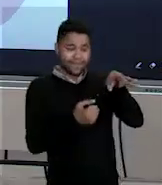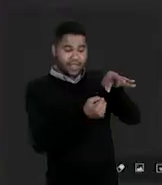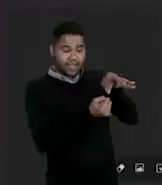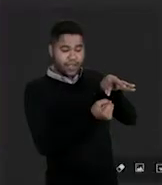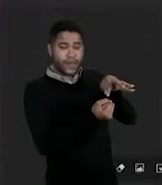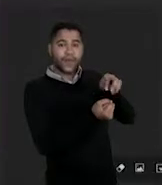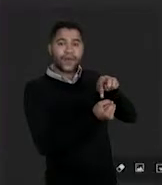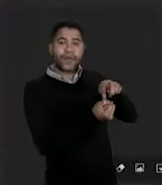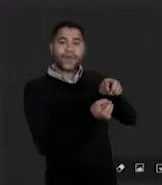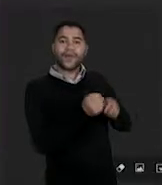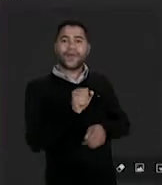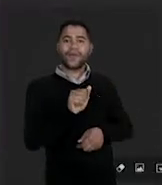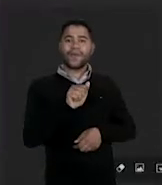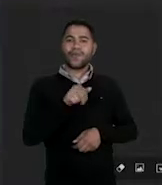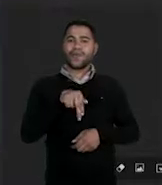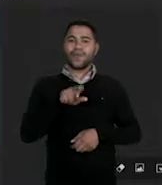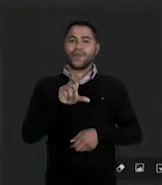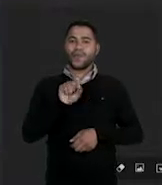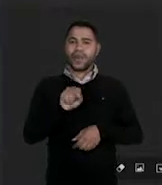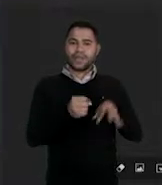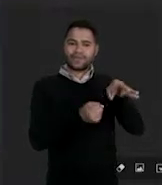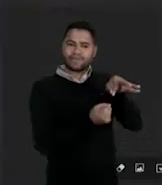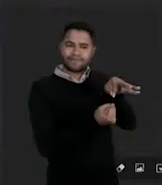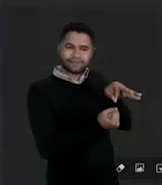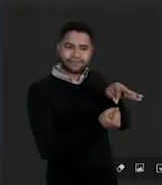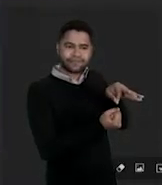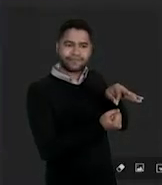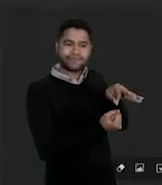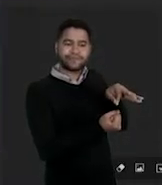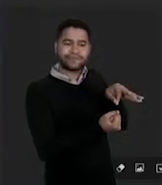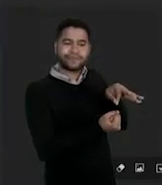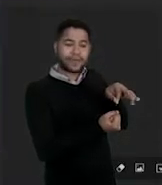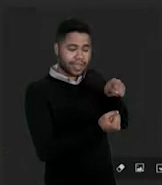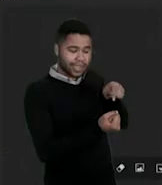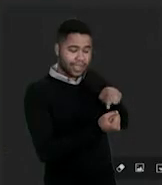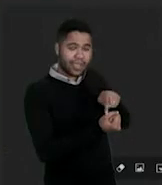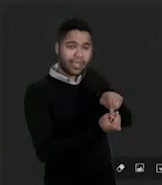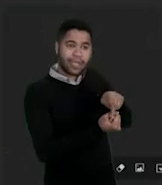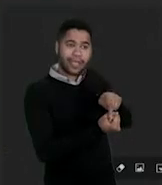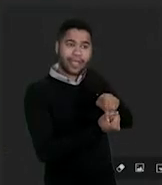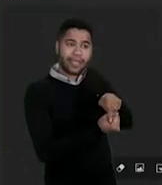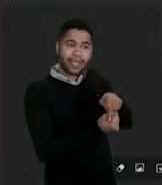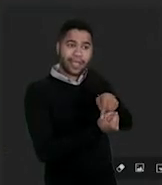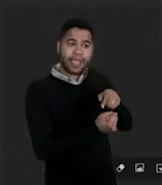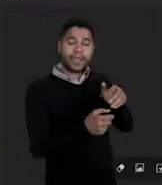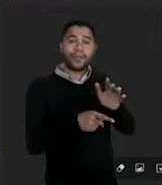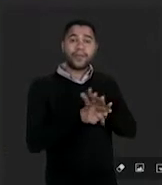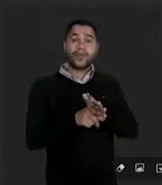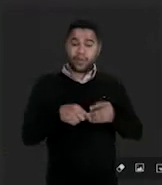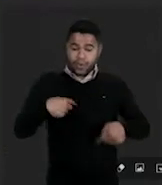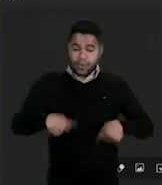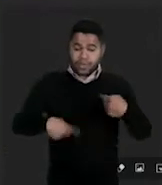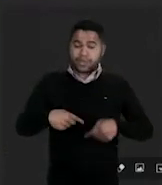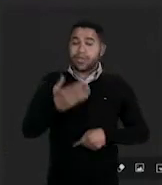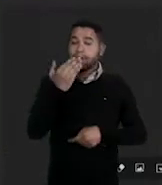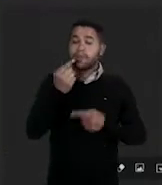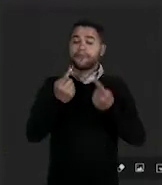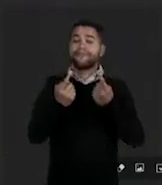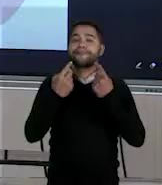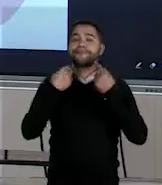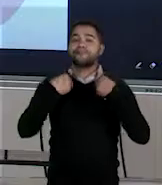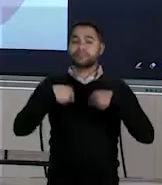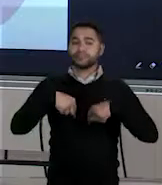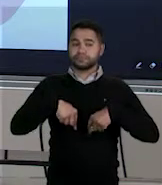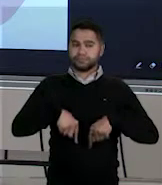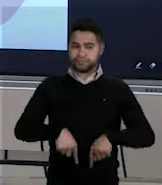tem o ânus. O ânus, ele é uma abertura do nosso sistema digestório.